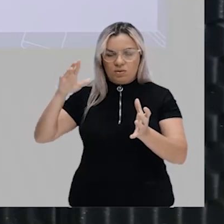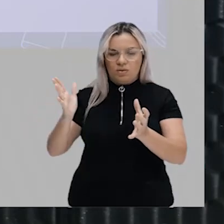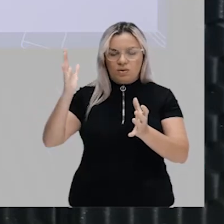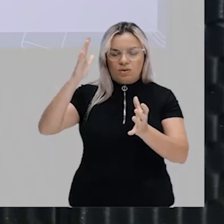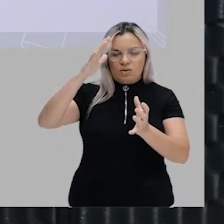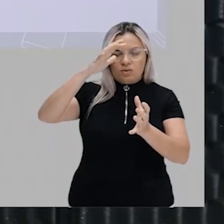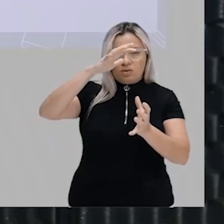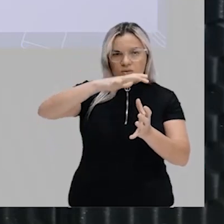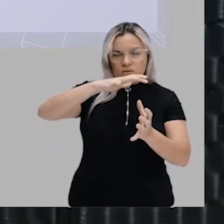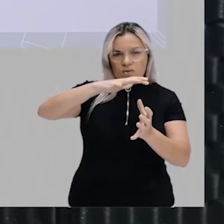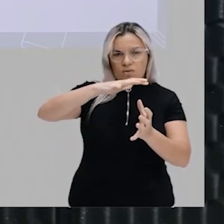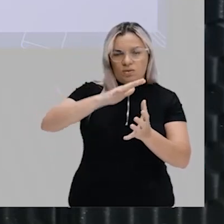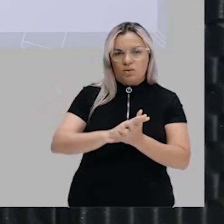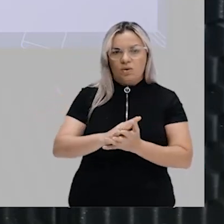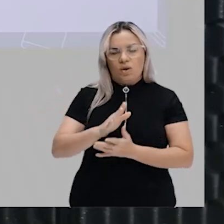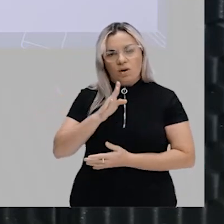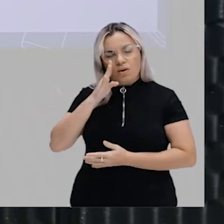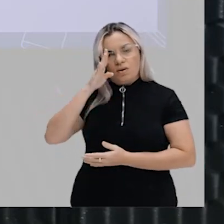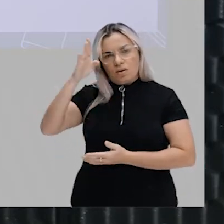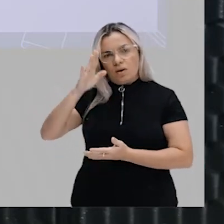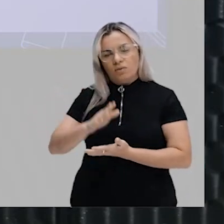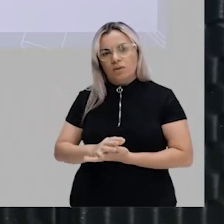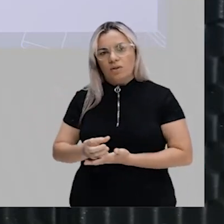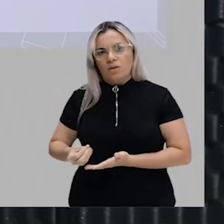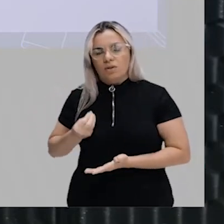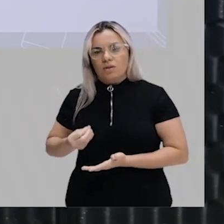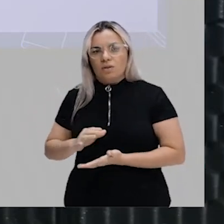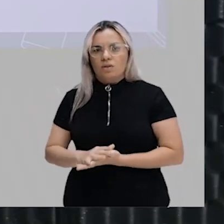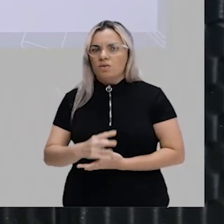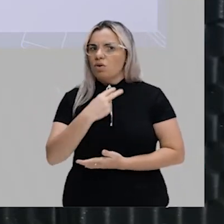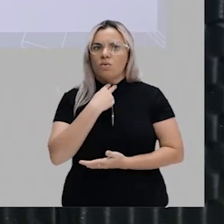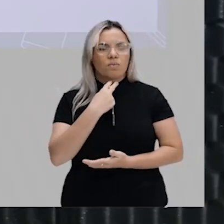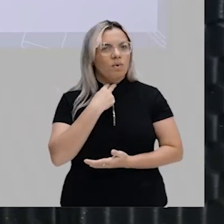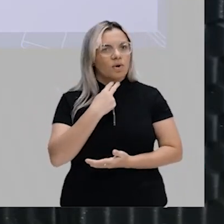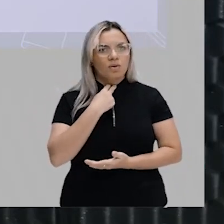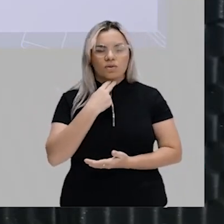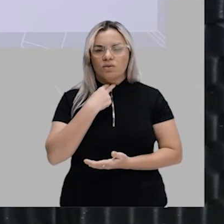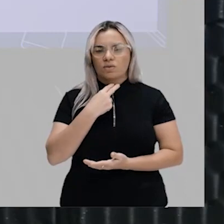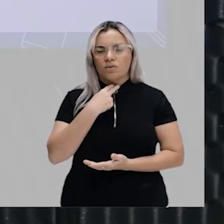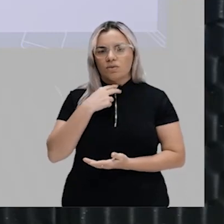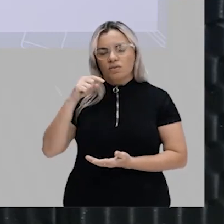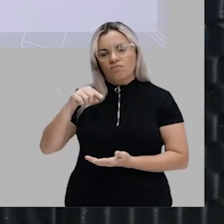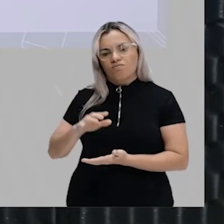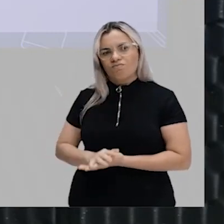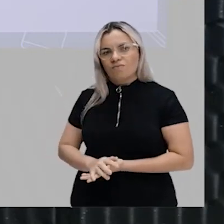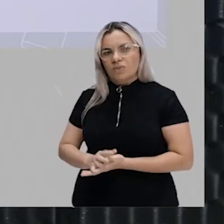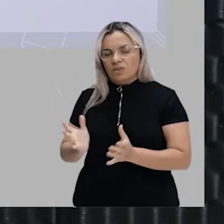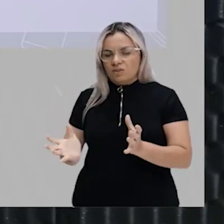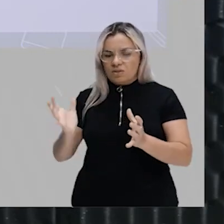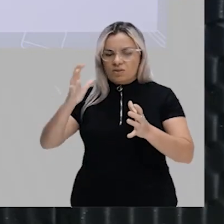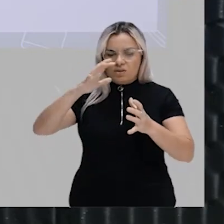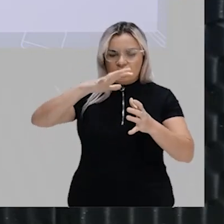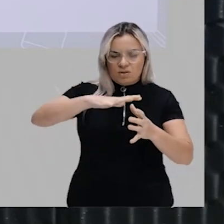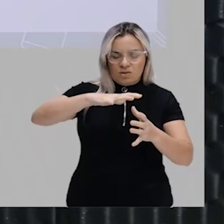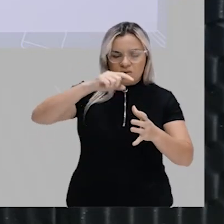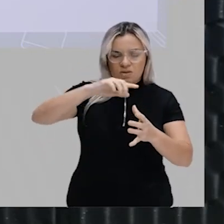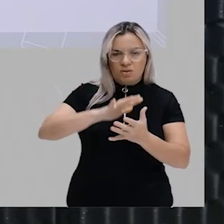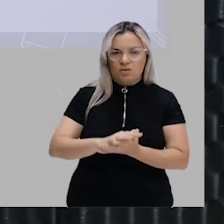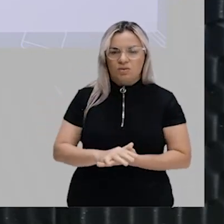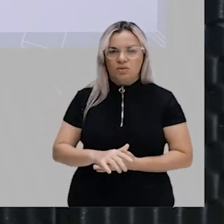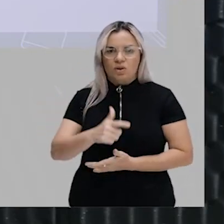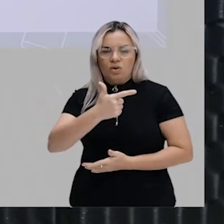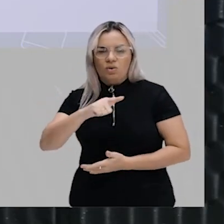você tirou ali o princípio vital. Você não pode fazer isso, porque se você tira o princípio vital, não vai nascer seres vivos, não vai nascer